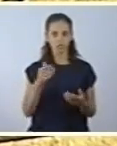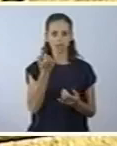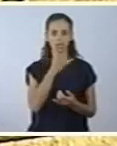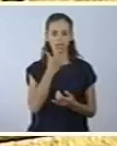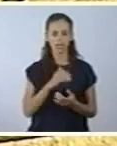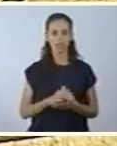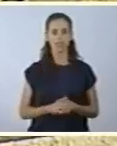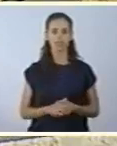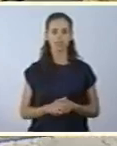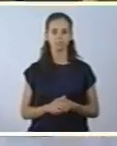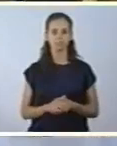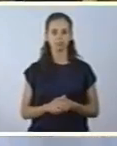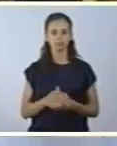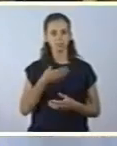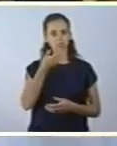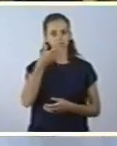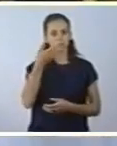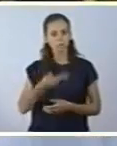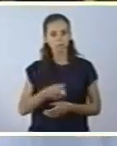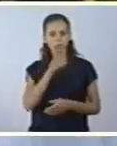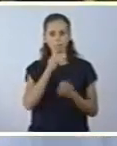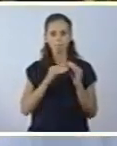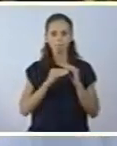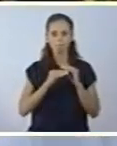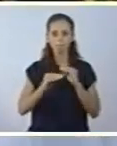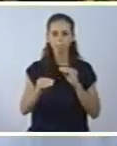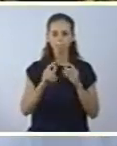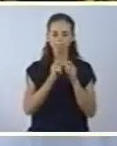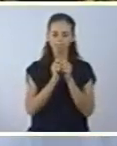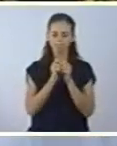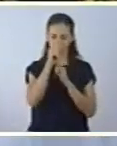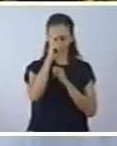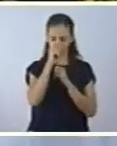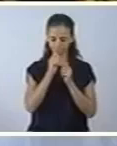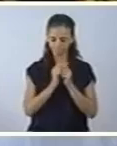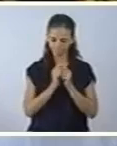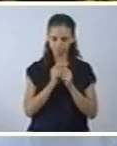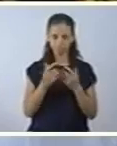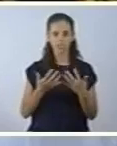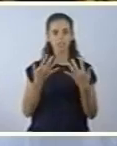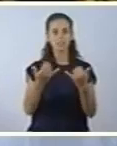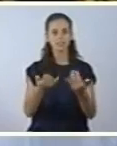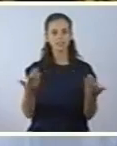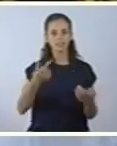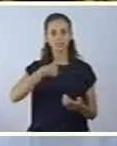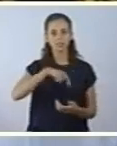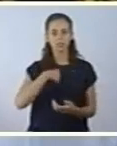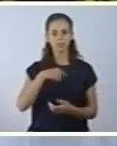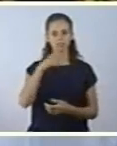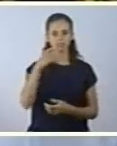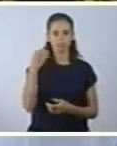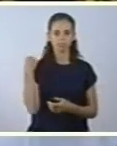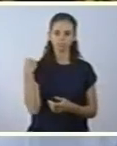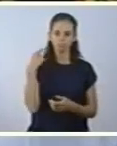alegria, para uma experiência de silêncio e de oração. Depois, somos chamados